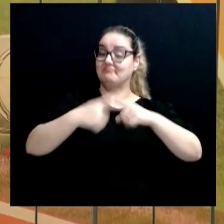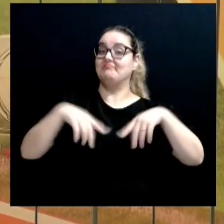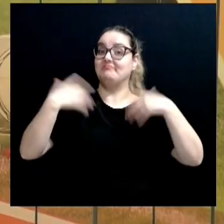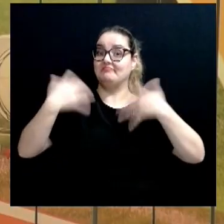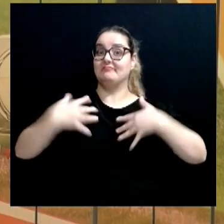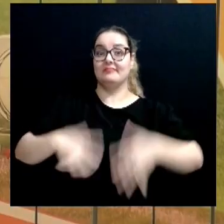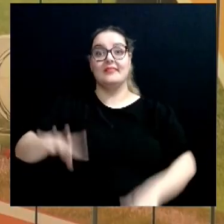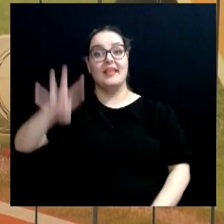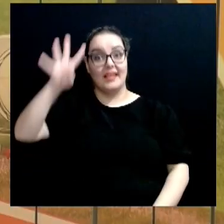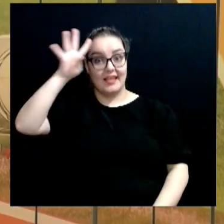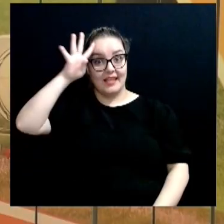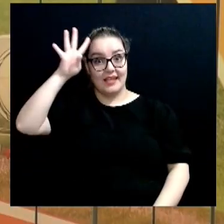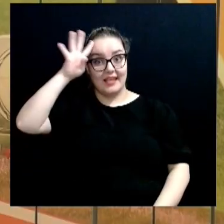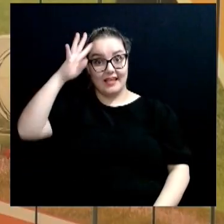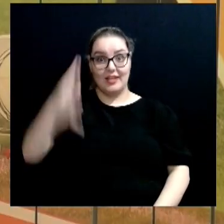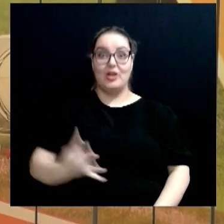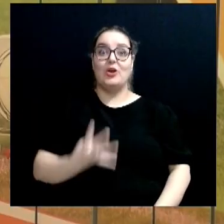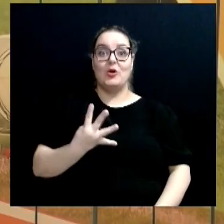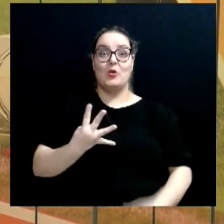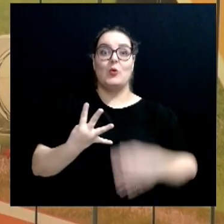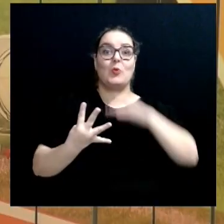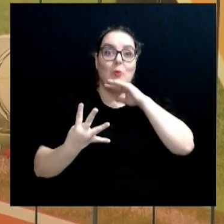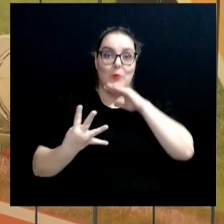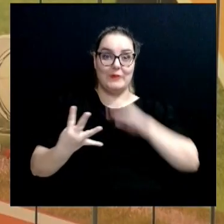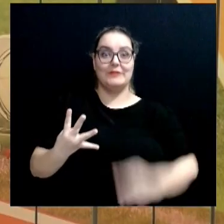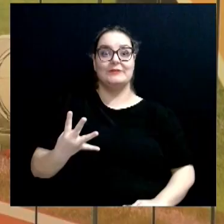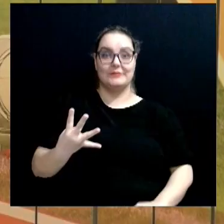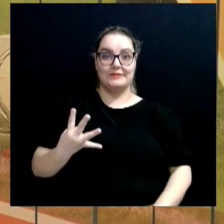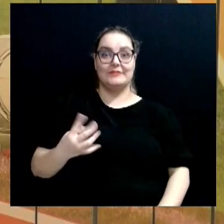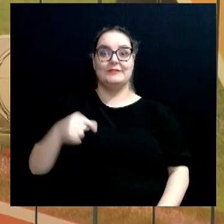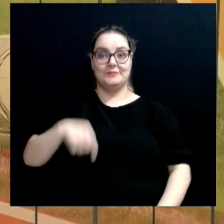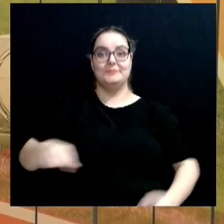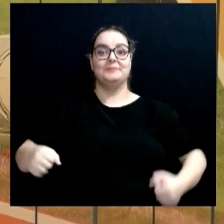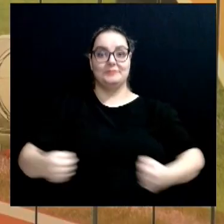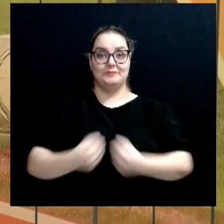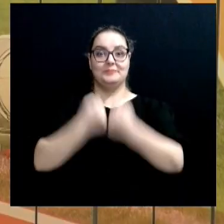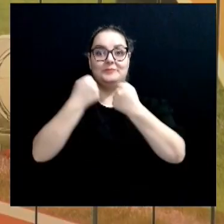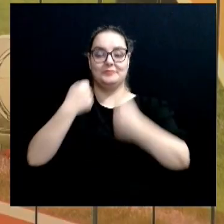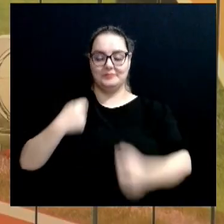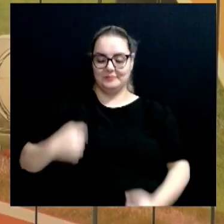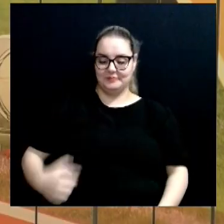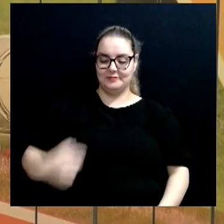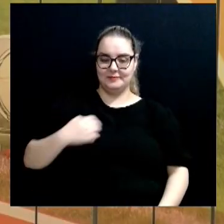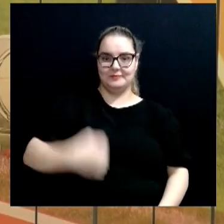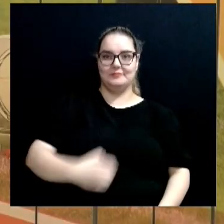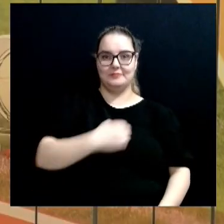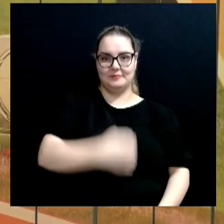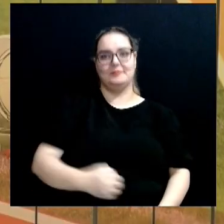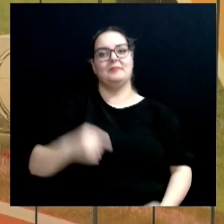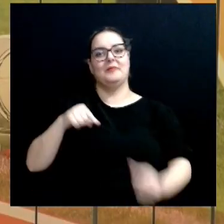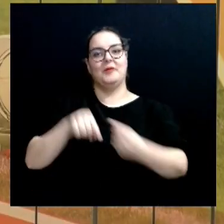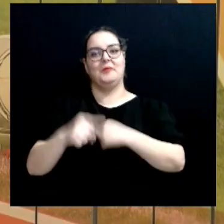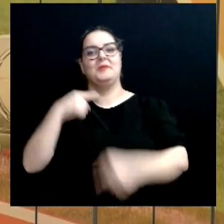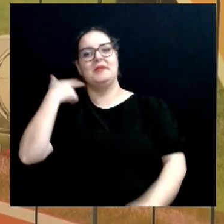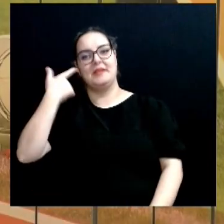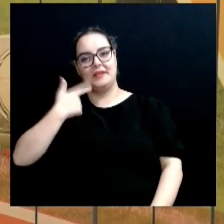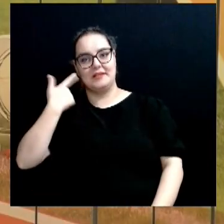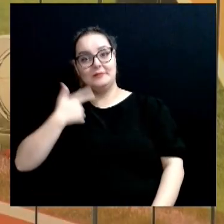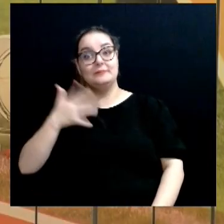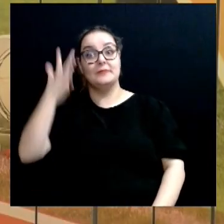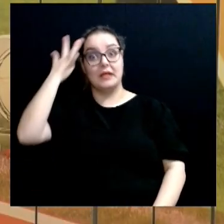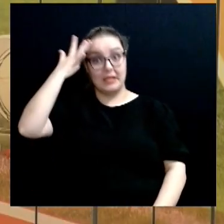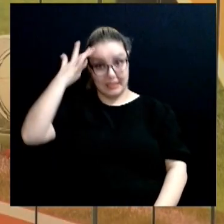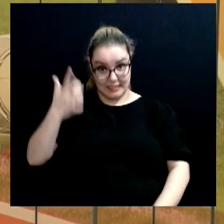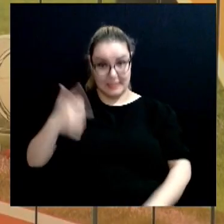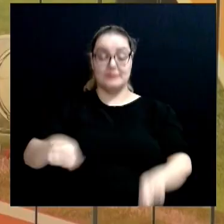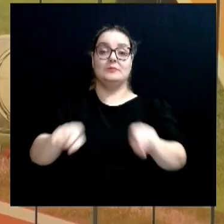quarta-feira, 4 horas da tarde, este confronto entre Argentina e Inglaterra. E amanhã, também às